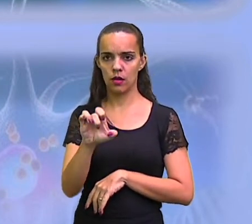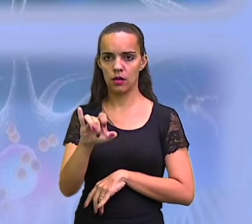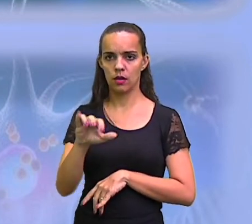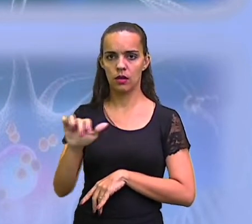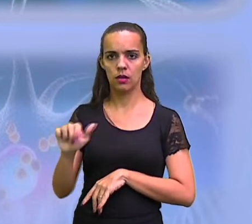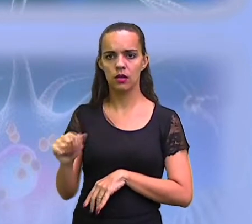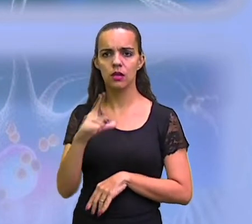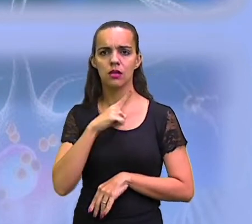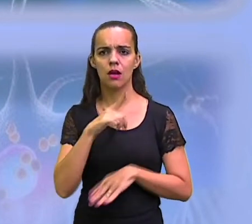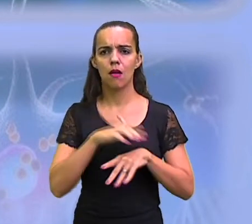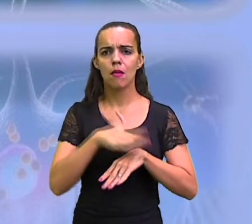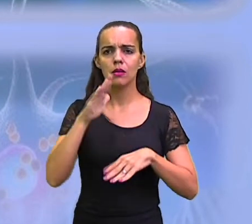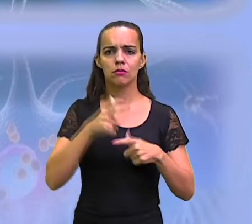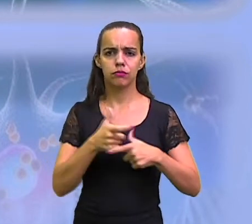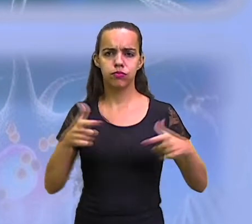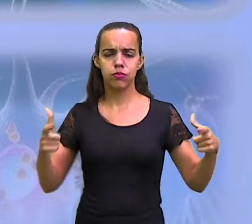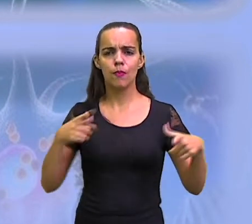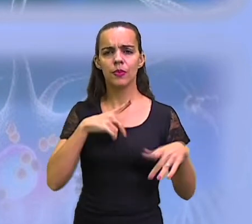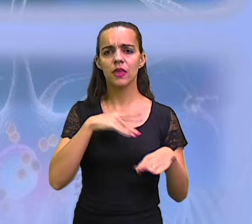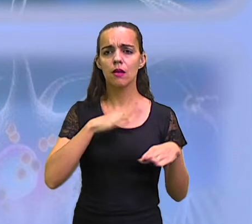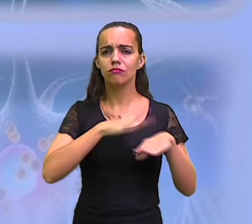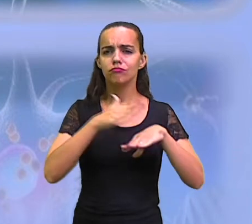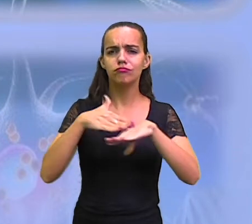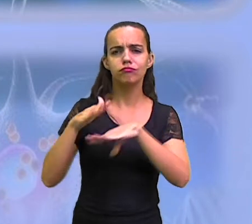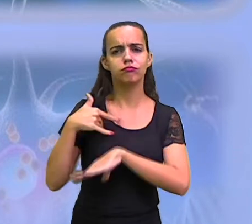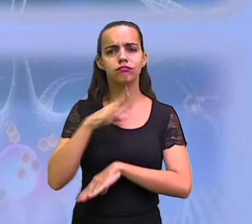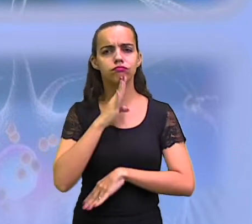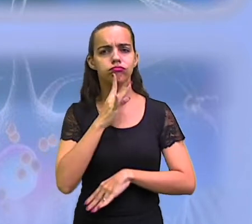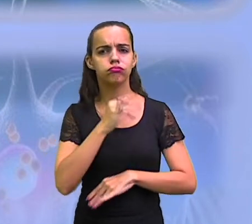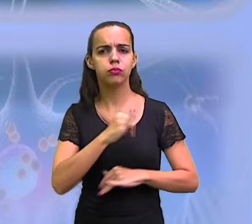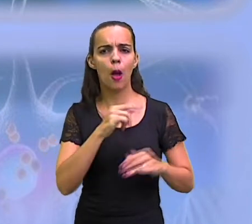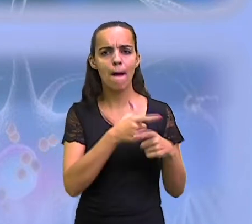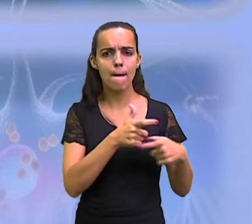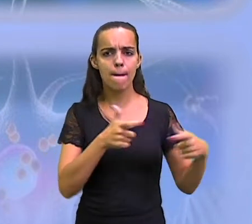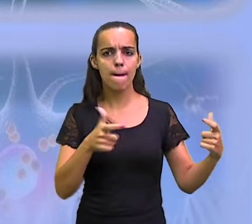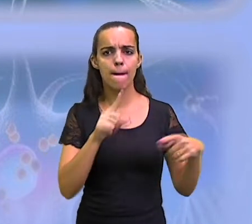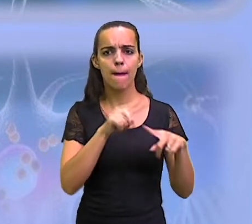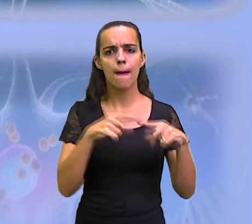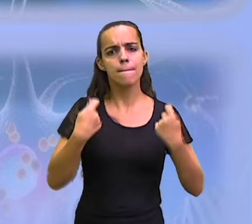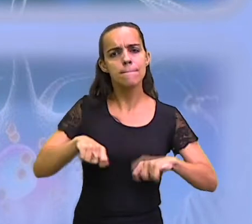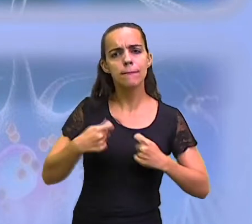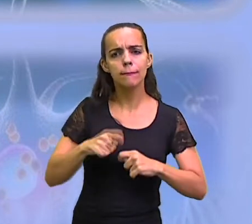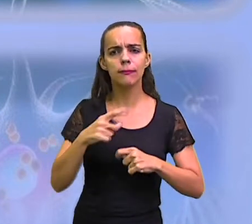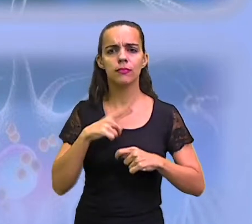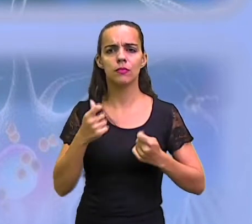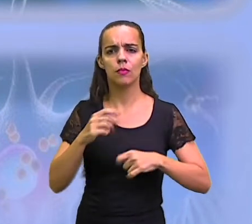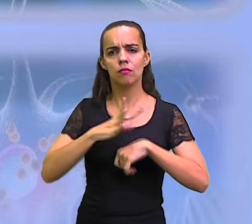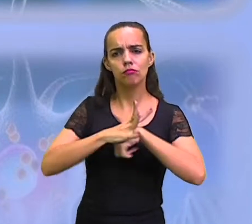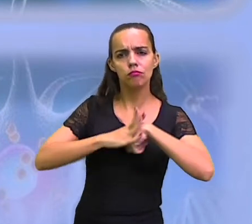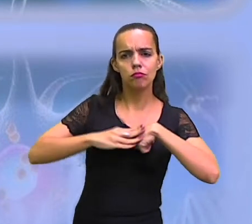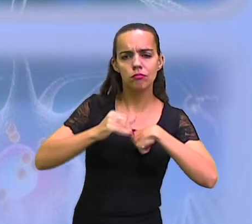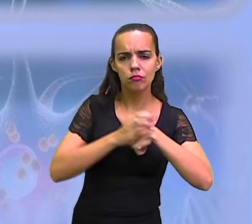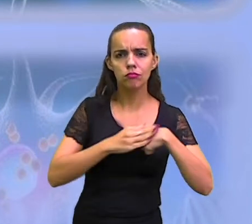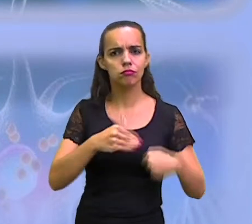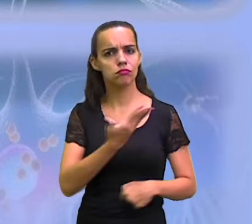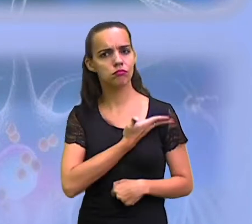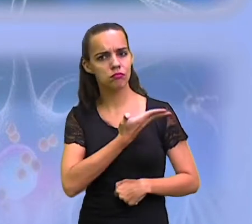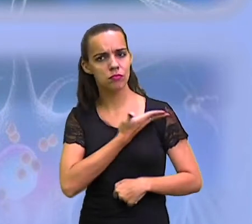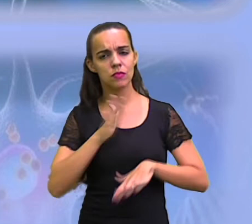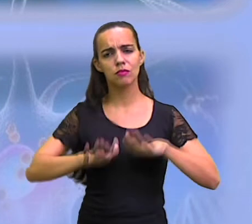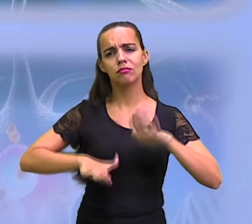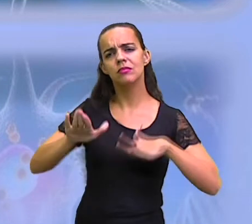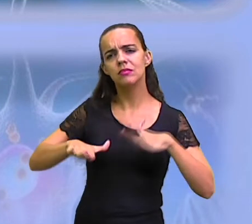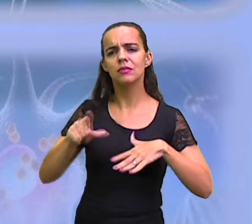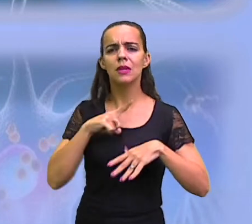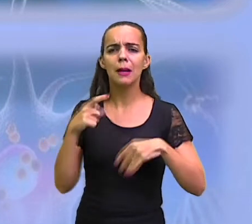um olhar mais apurado, mais cuidadoso. É preciso ter mais carinho com um colega que às vezes